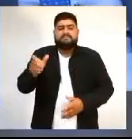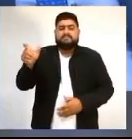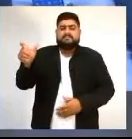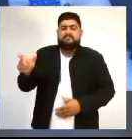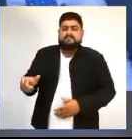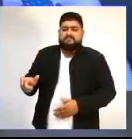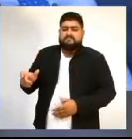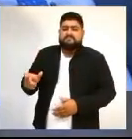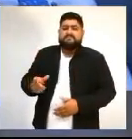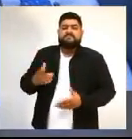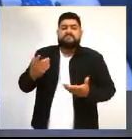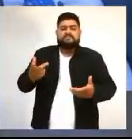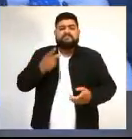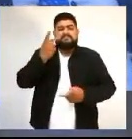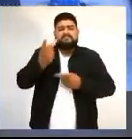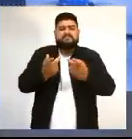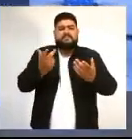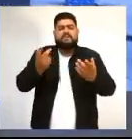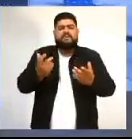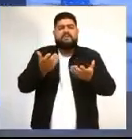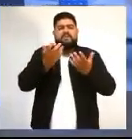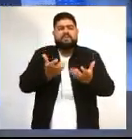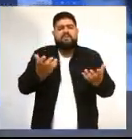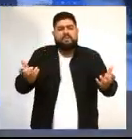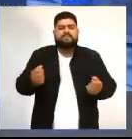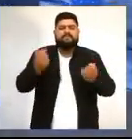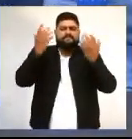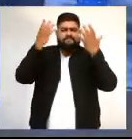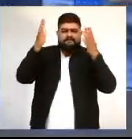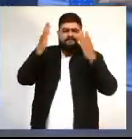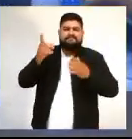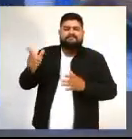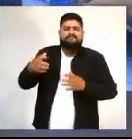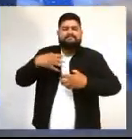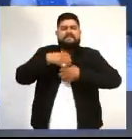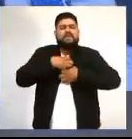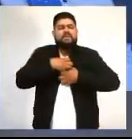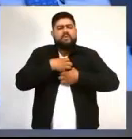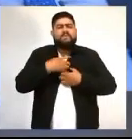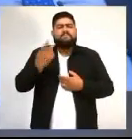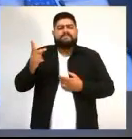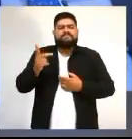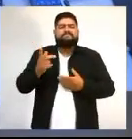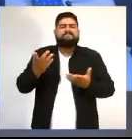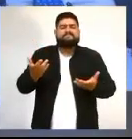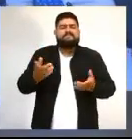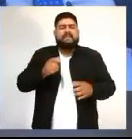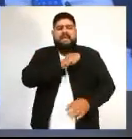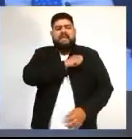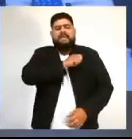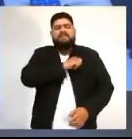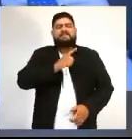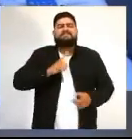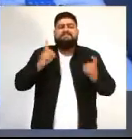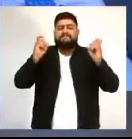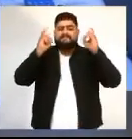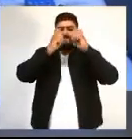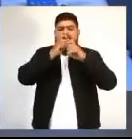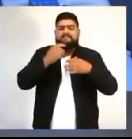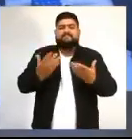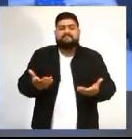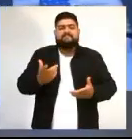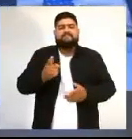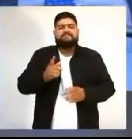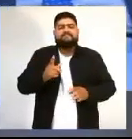Excelência reclamou tanto, e eu abro parabéns pelo seu sentimento, que os alunos estão passando dificuldade,